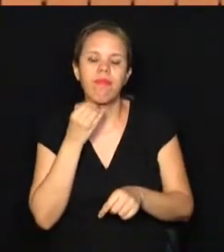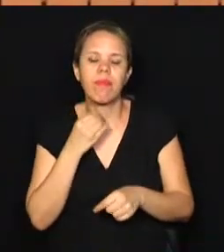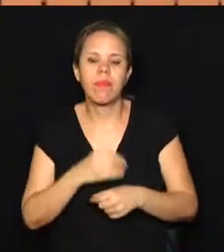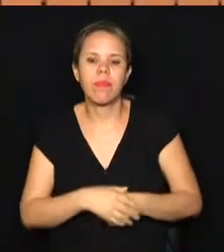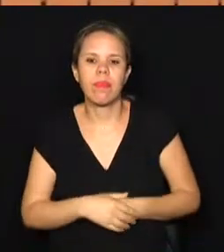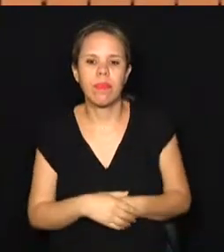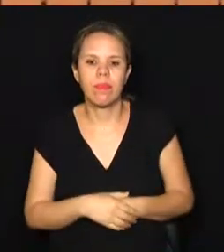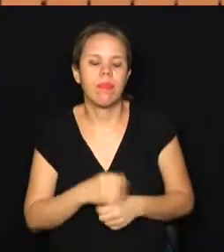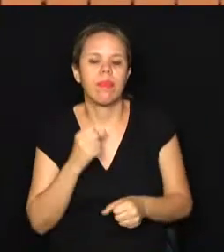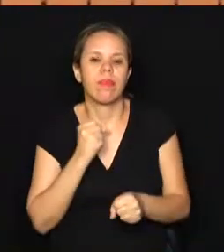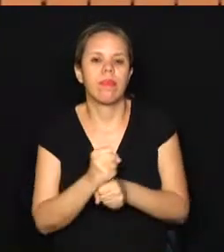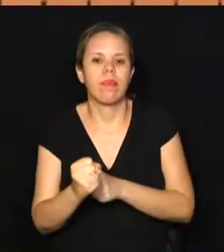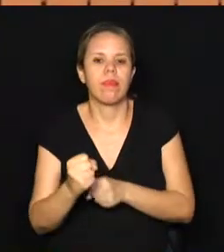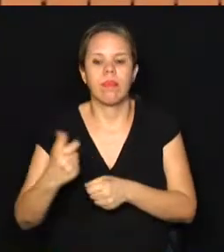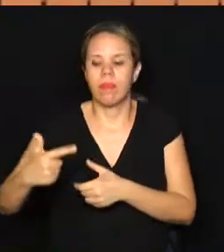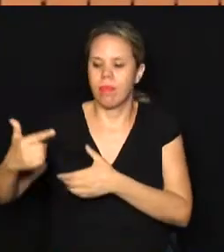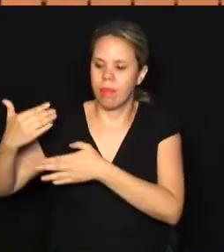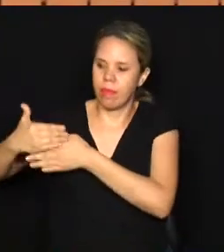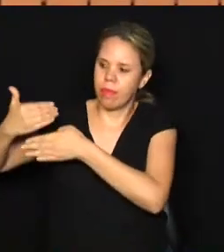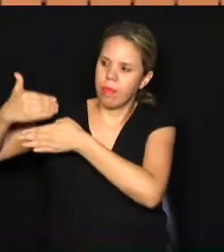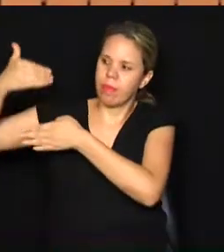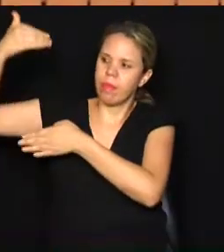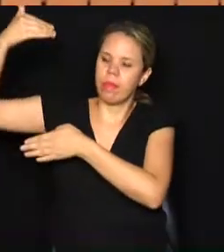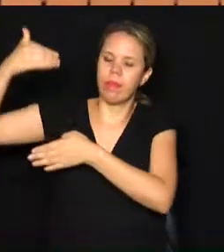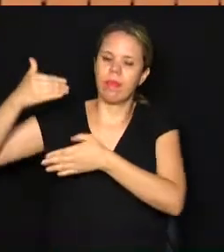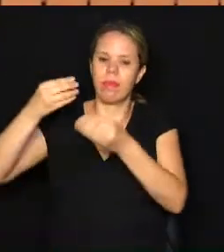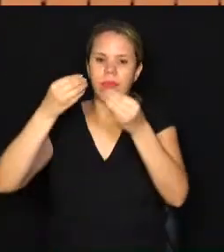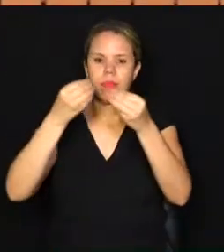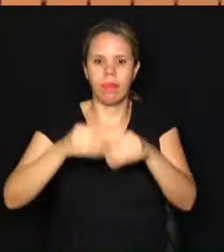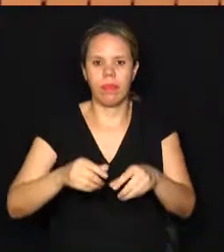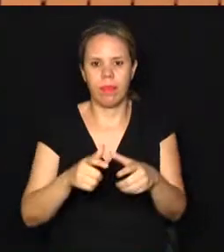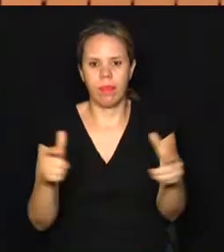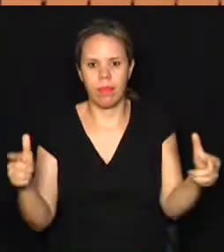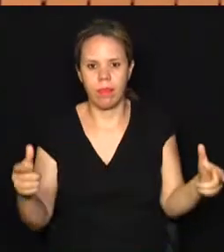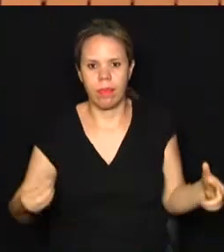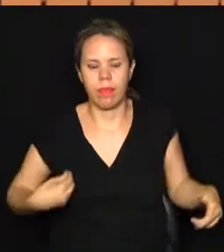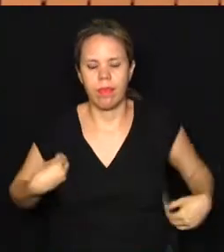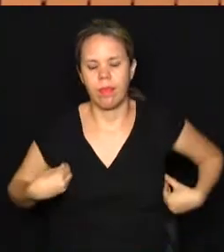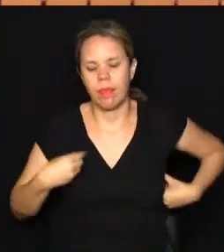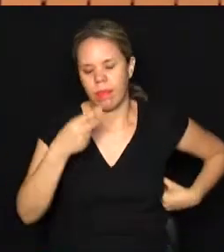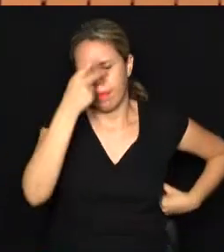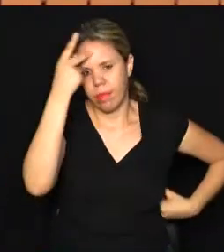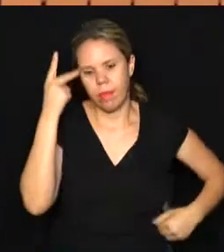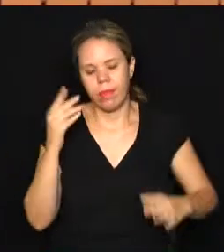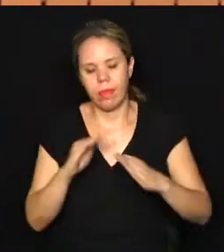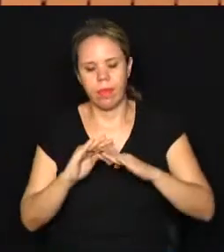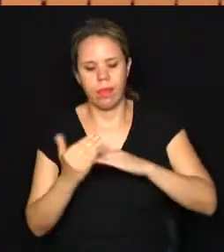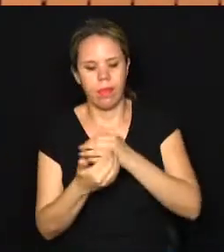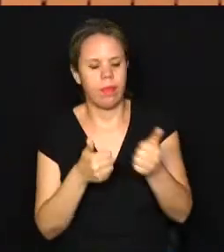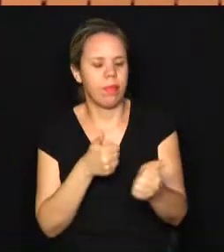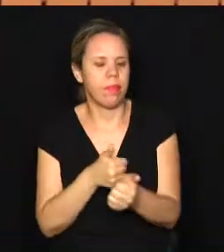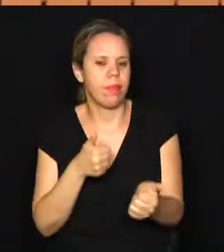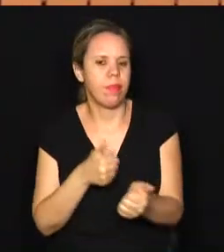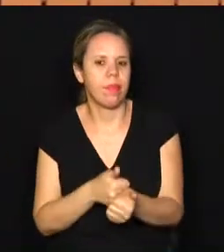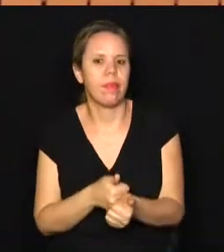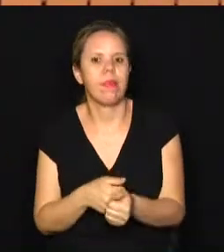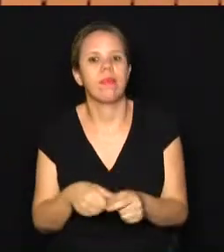de obra, esse barramento que traz impactos tão grandes na vida da comunidade local, que traz impactos